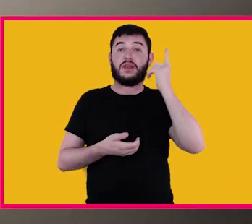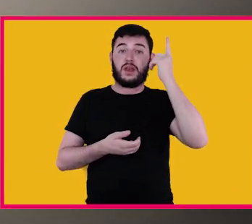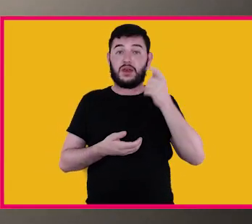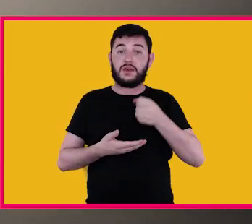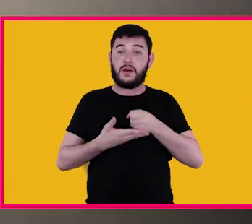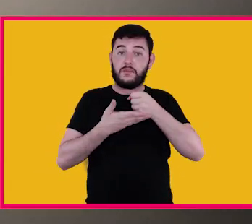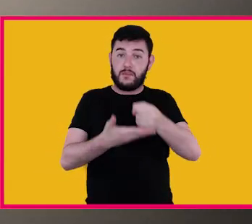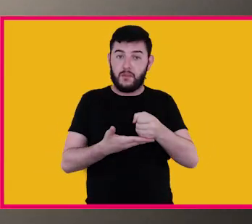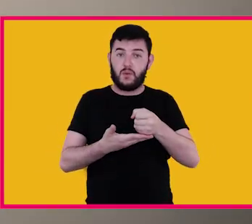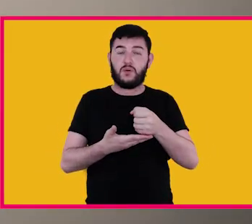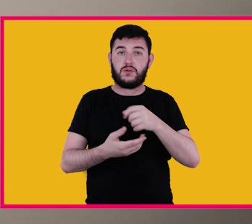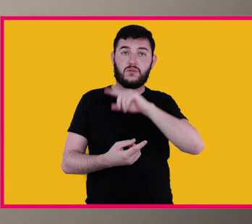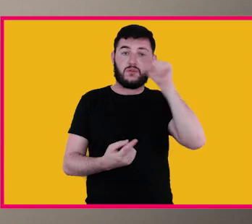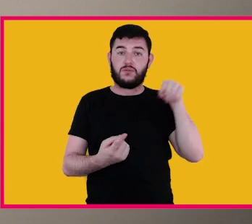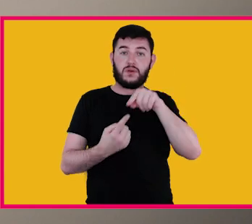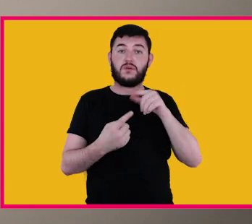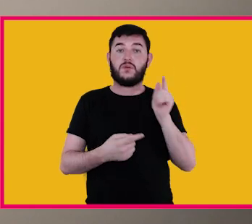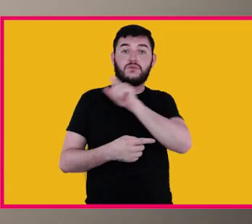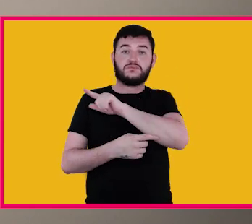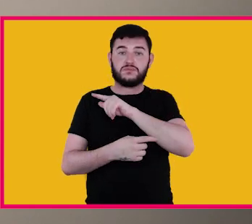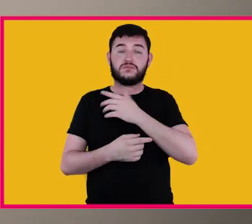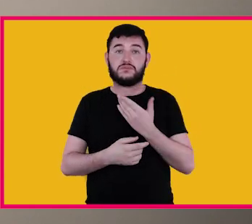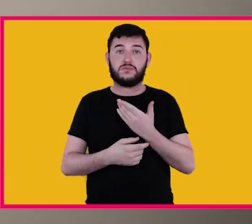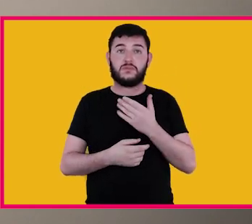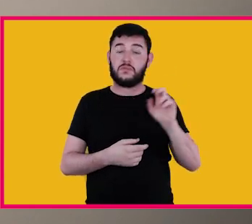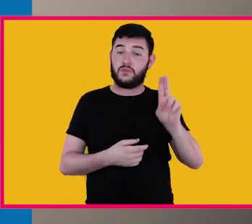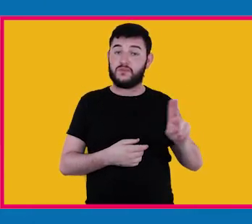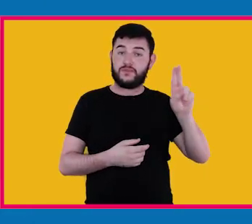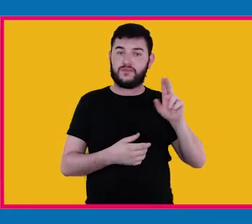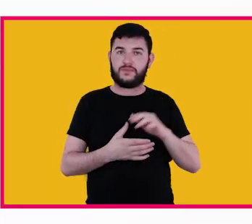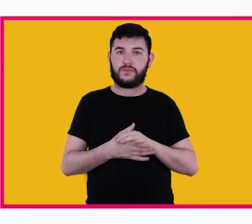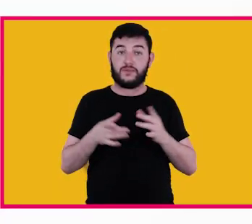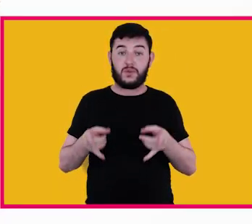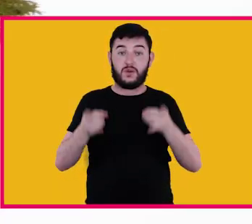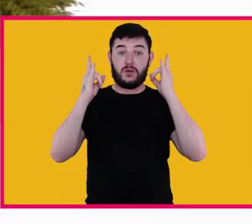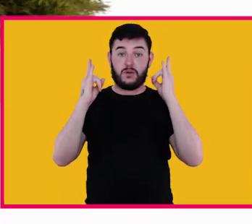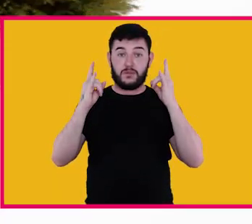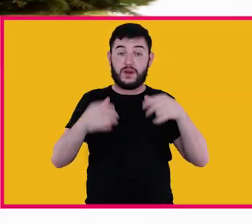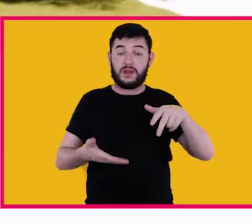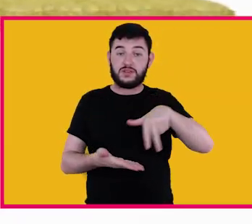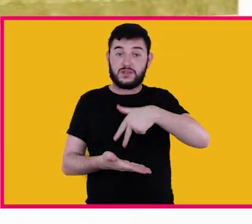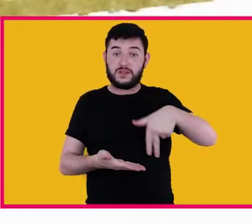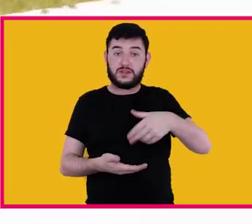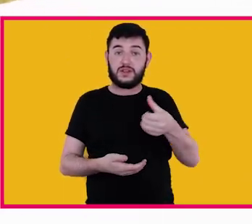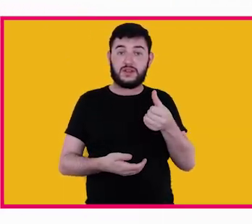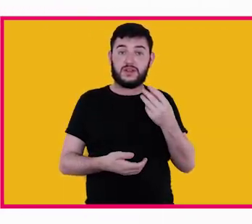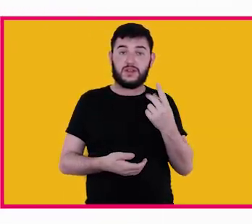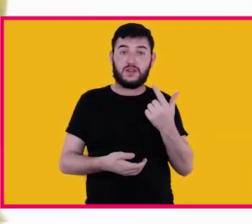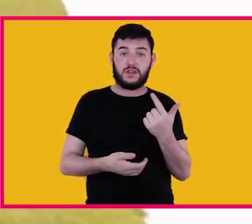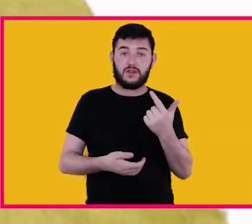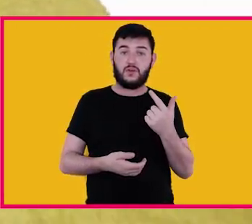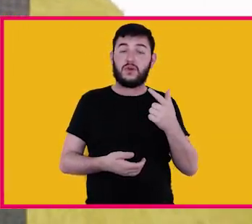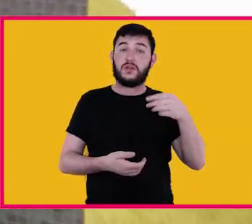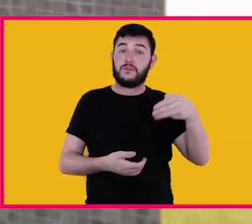apoio para servir refeições. O módulo de dança é um espaço de 62 metros quadrados destinado à prática de atividades corporais, tendo piso entablado